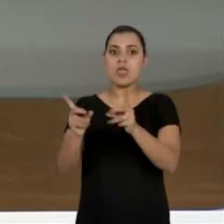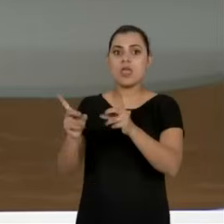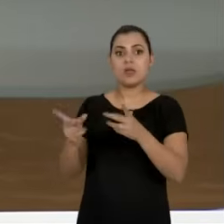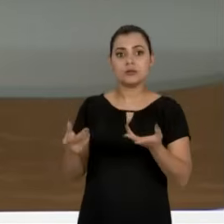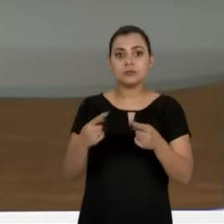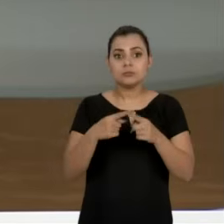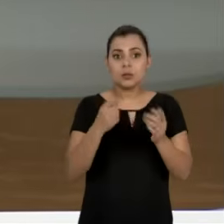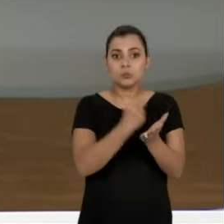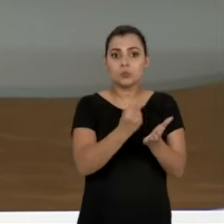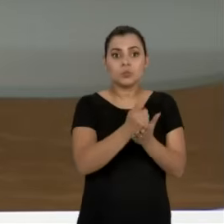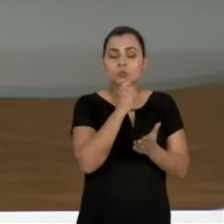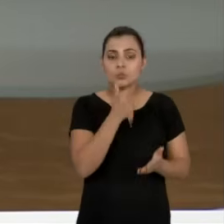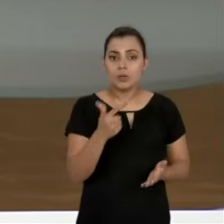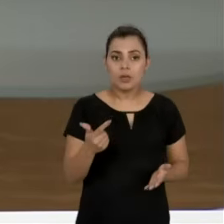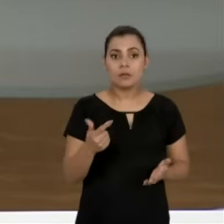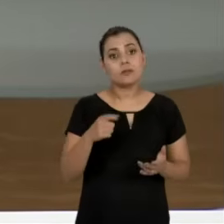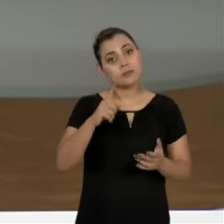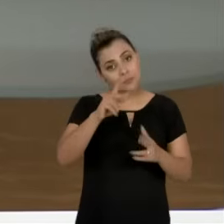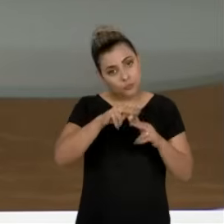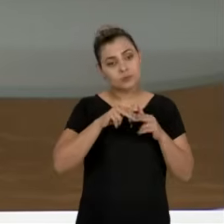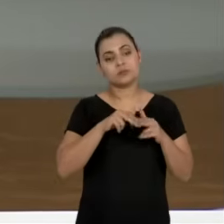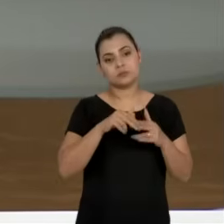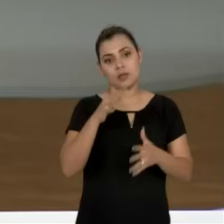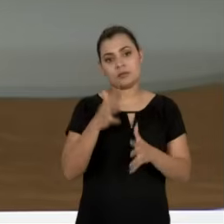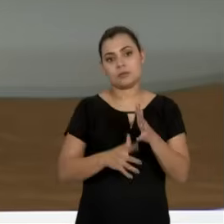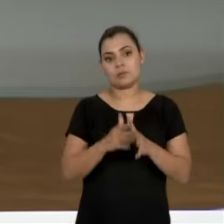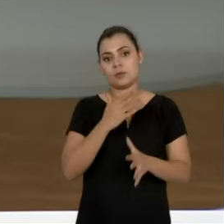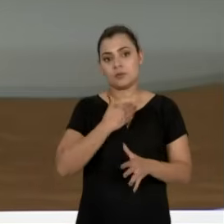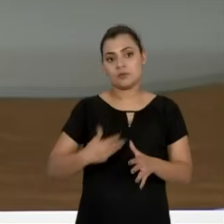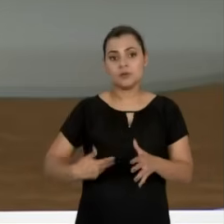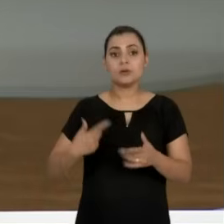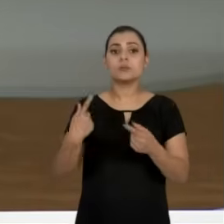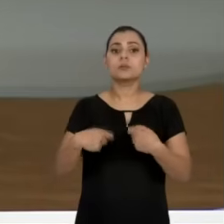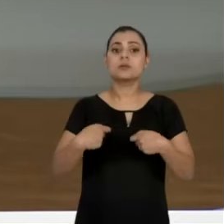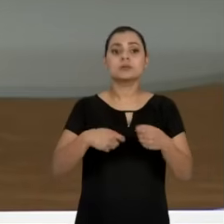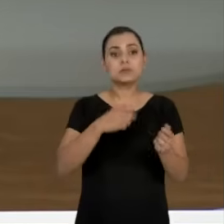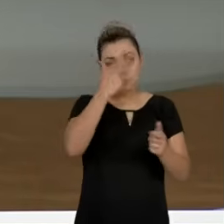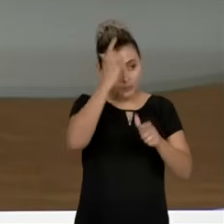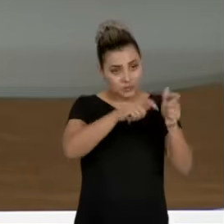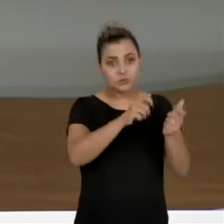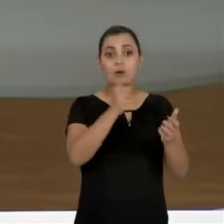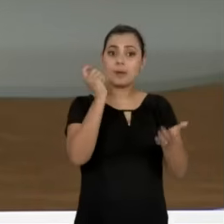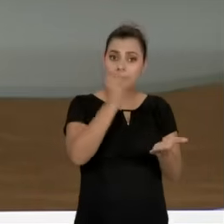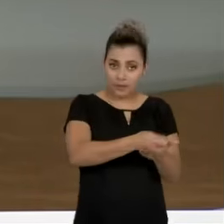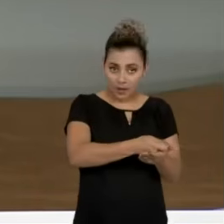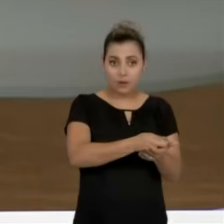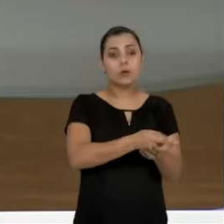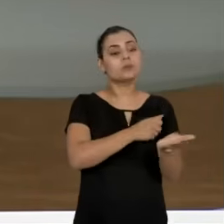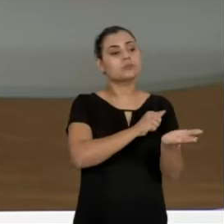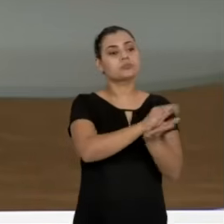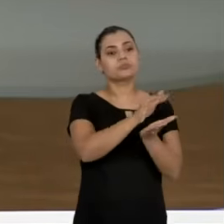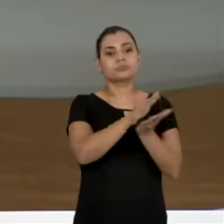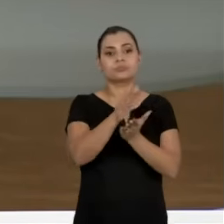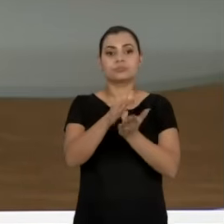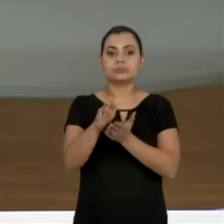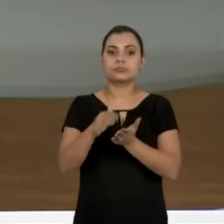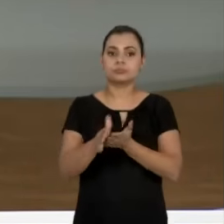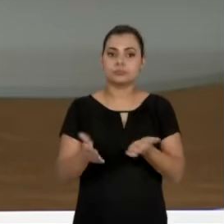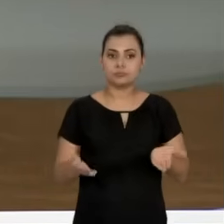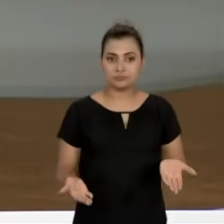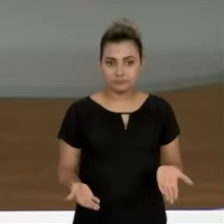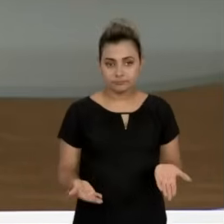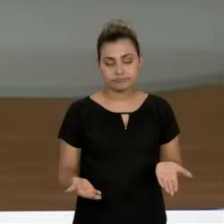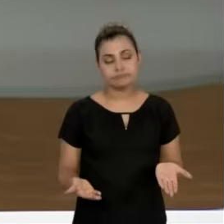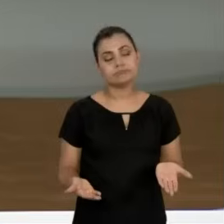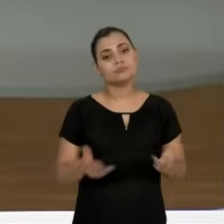sem escritura. Isso cria um impasse para o governo, que depois precisa tirar as pessoas que pagaram por aquele lote sem ter a